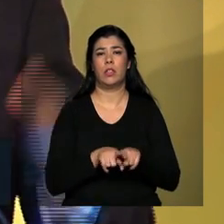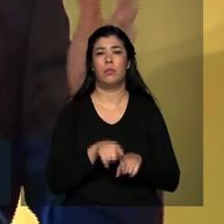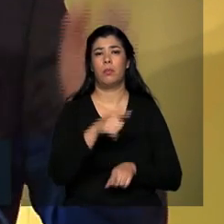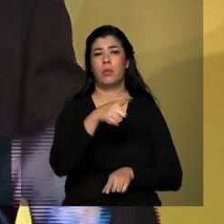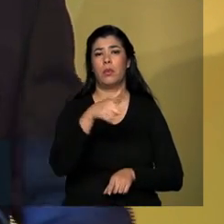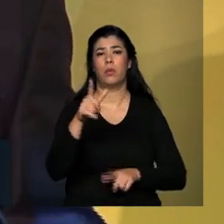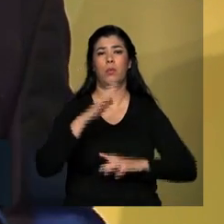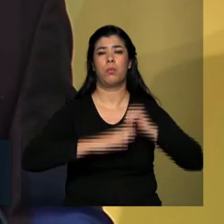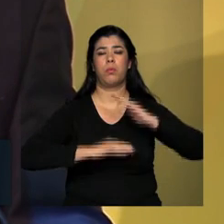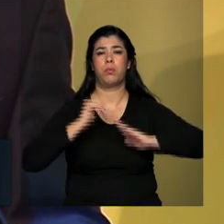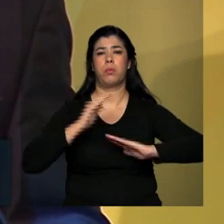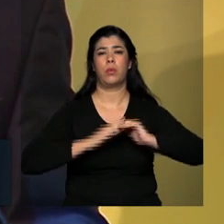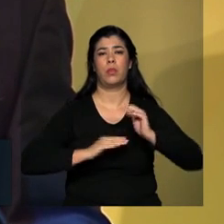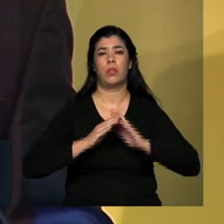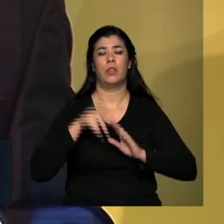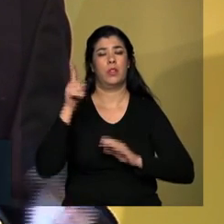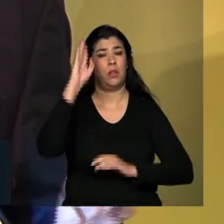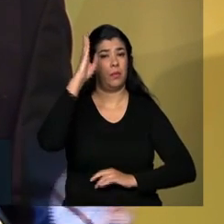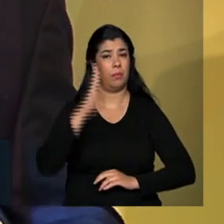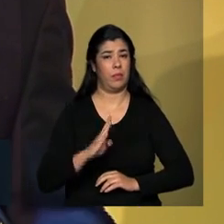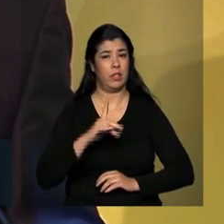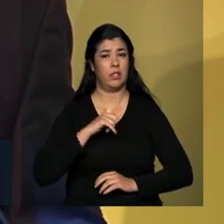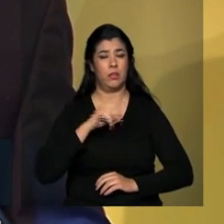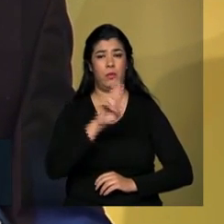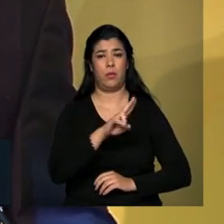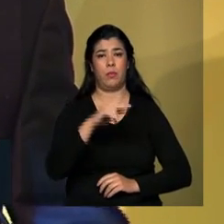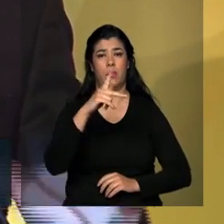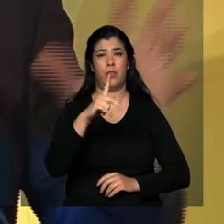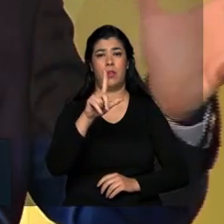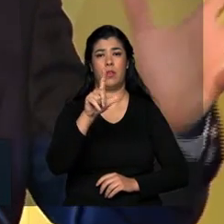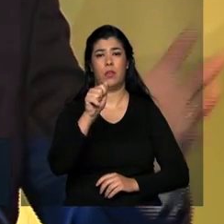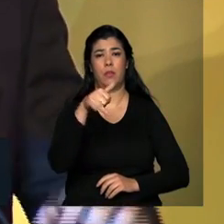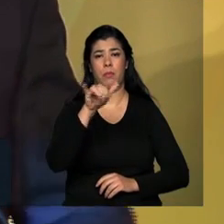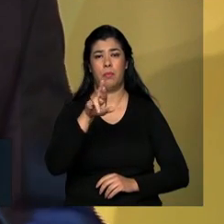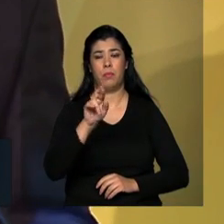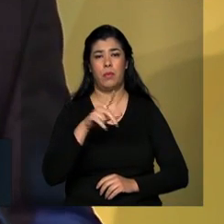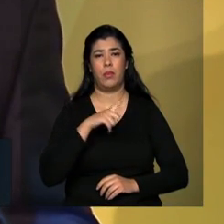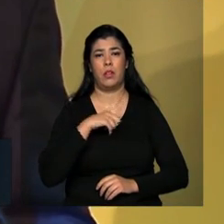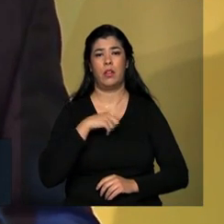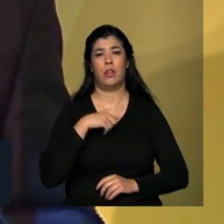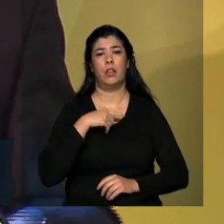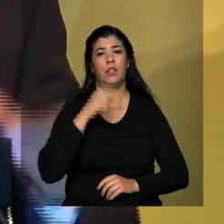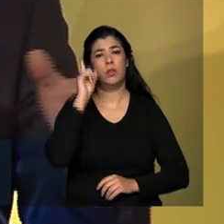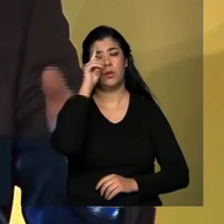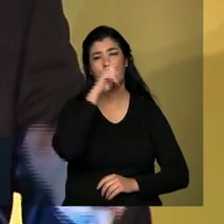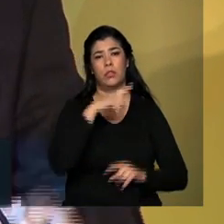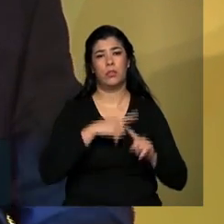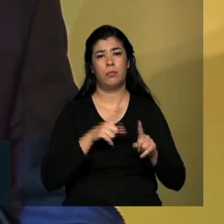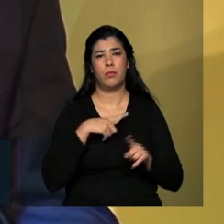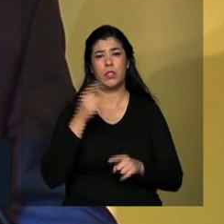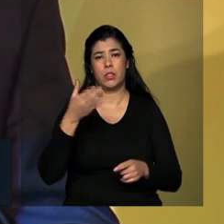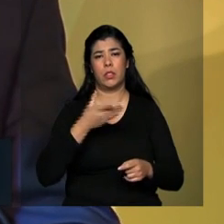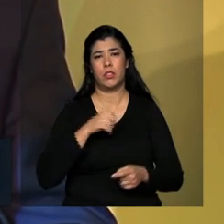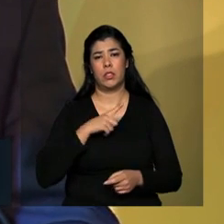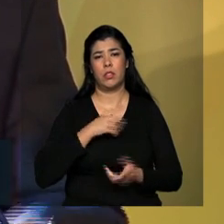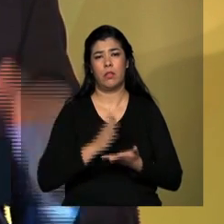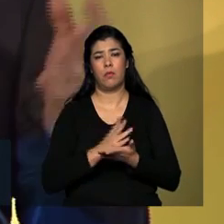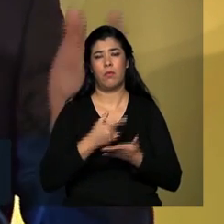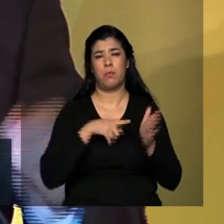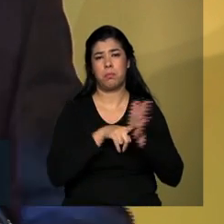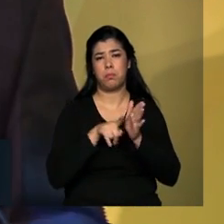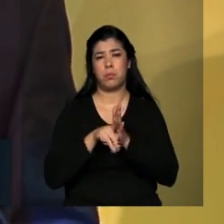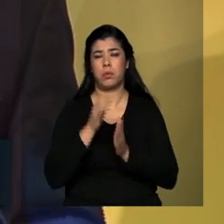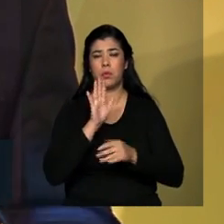tendo dificuldades agora. Houve algumas perguntas aqui que eu tive que responder, mas isso é uma